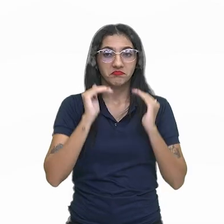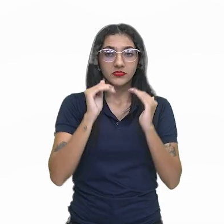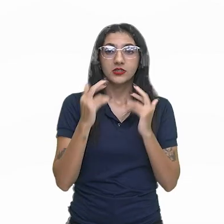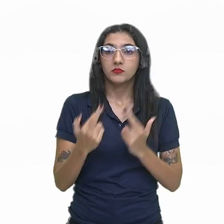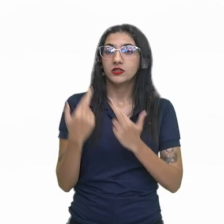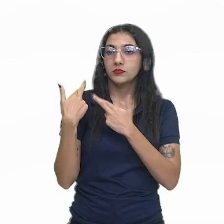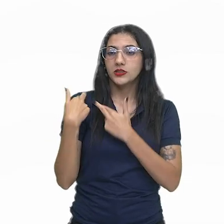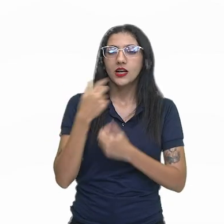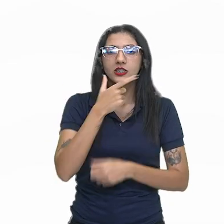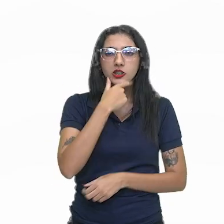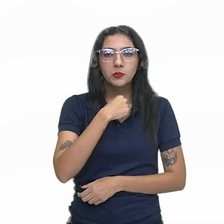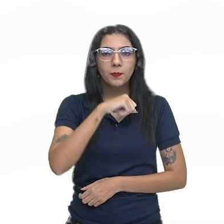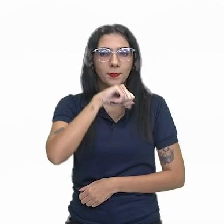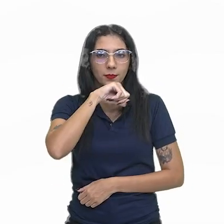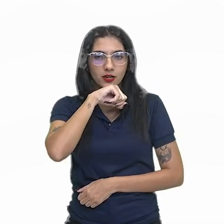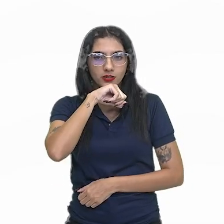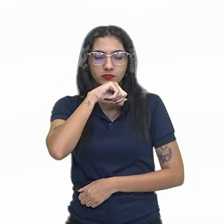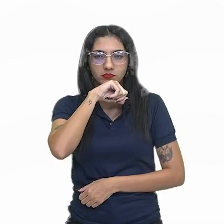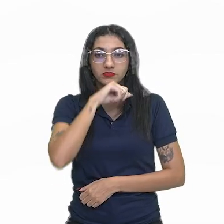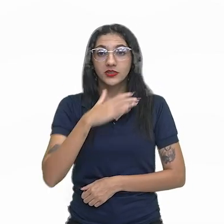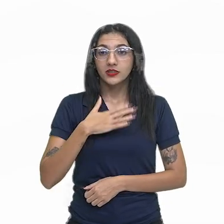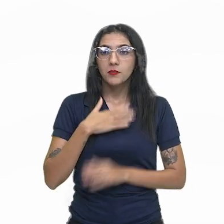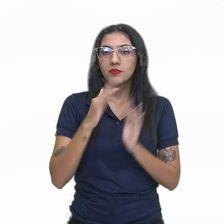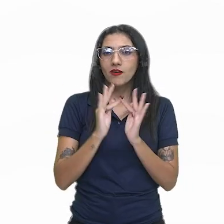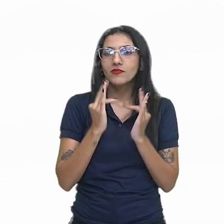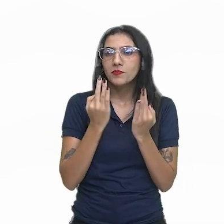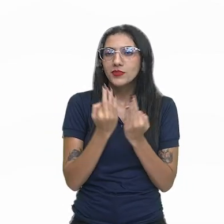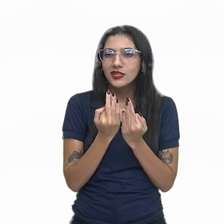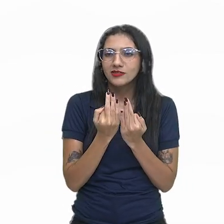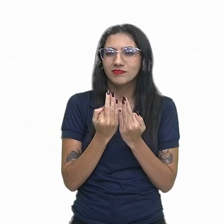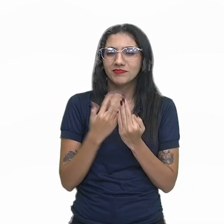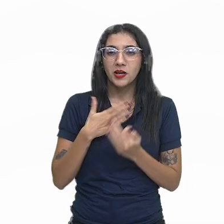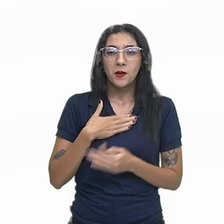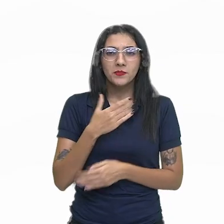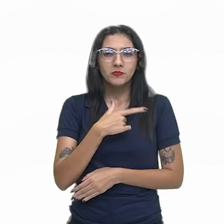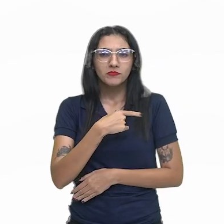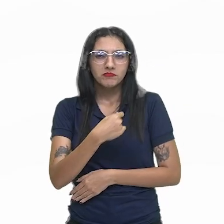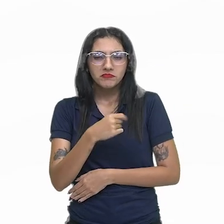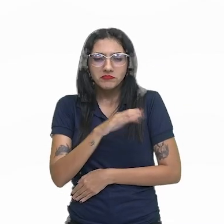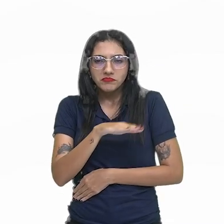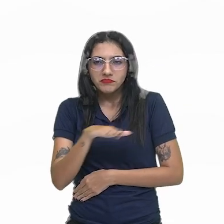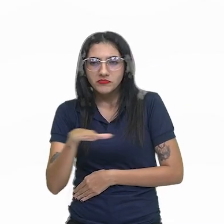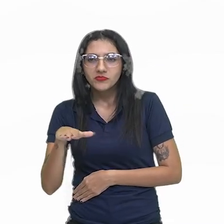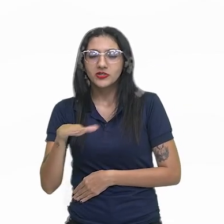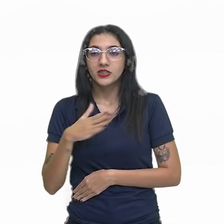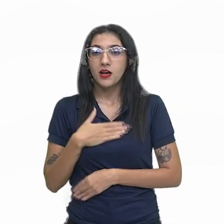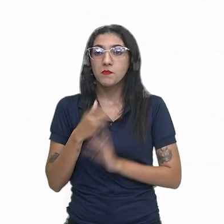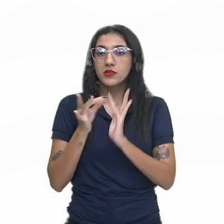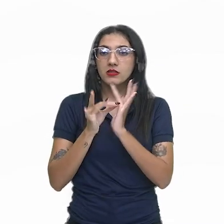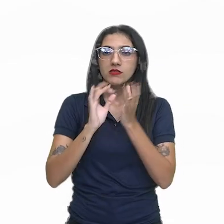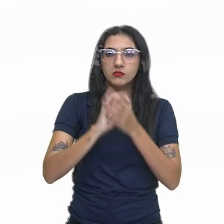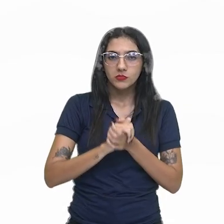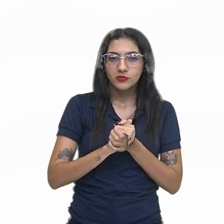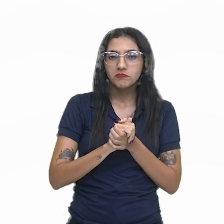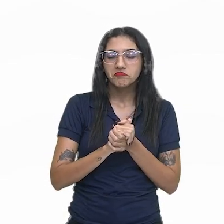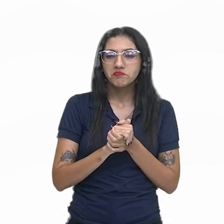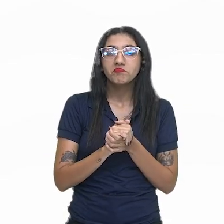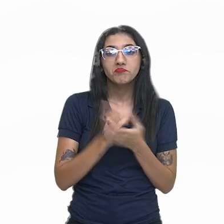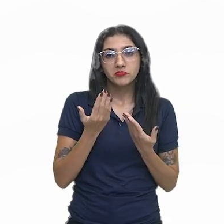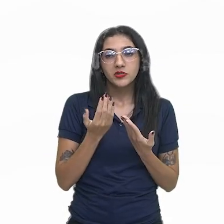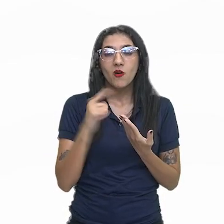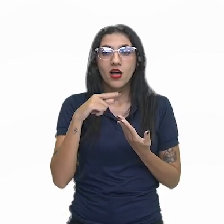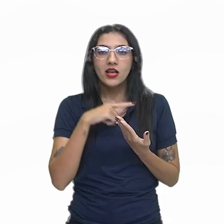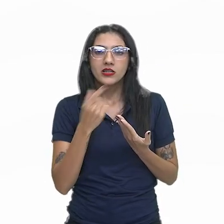de pai da minha família, da minha filha, né, com a minha esposa. Vejam lá, então, o status é